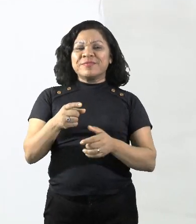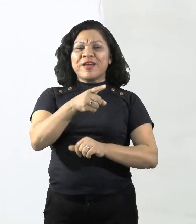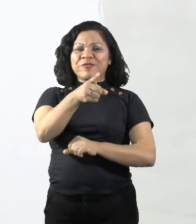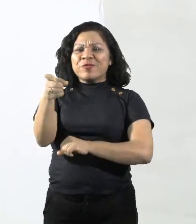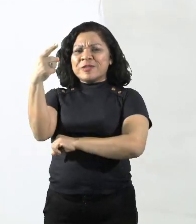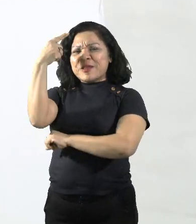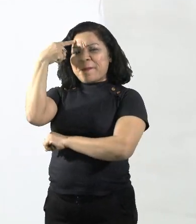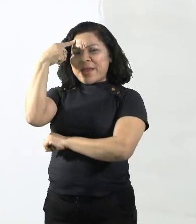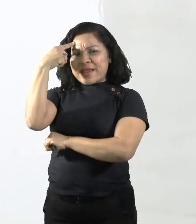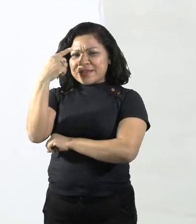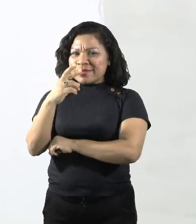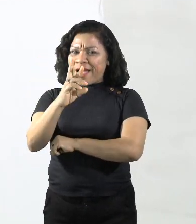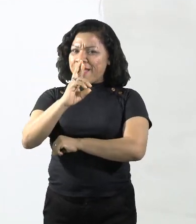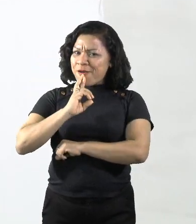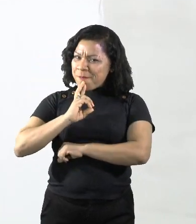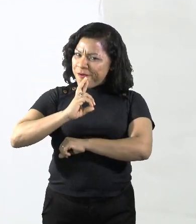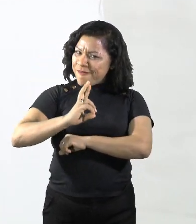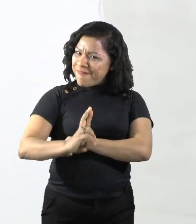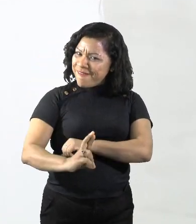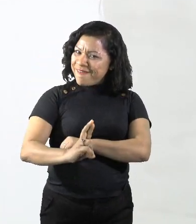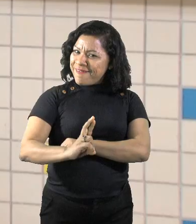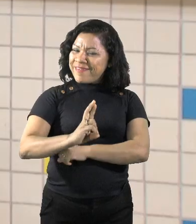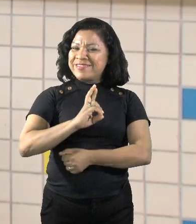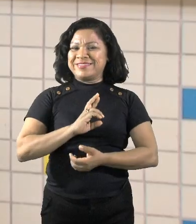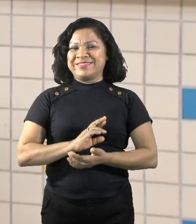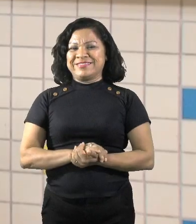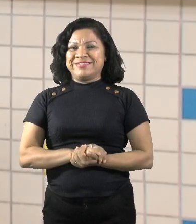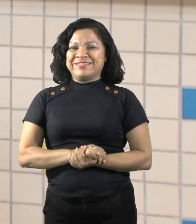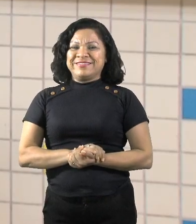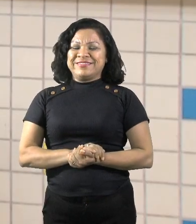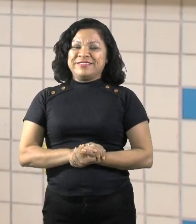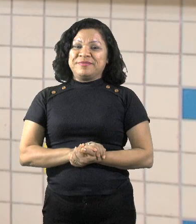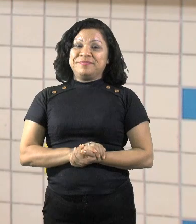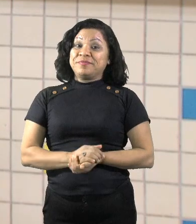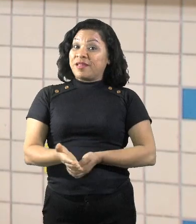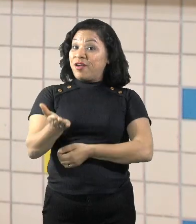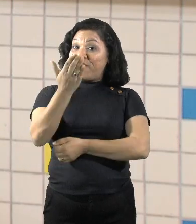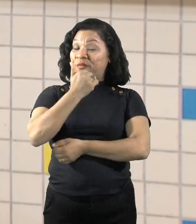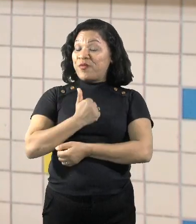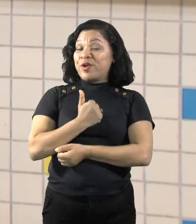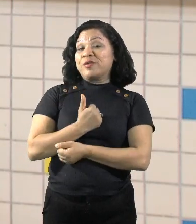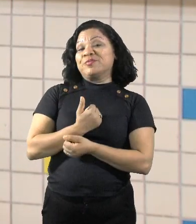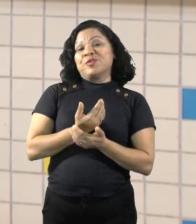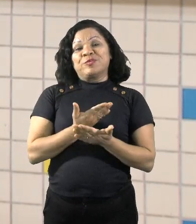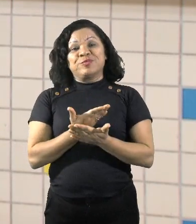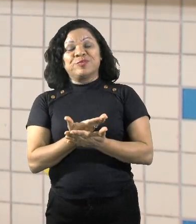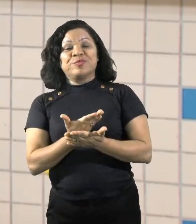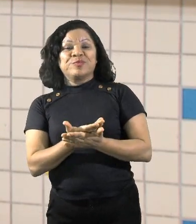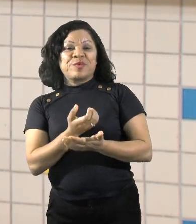eu respondo daqui. Então vem conosco, bons estudos para nós.